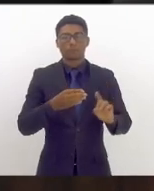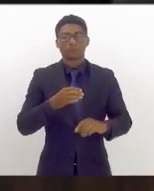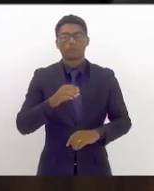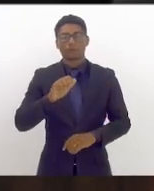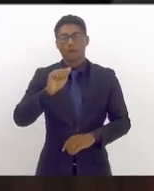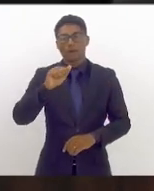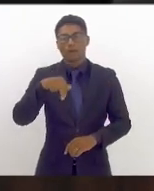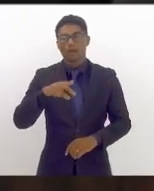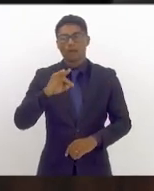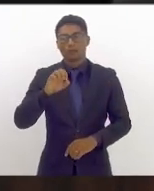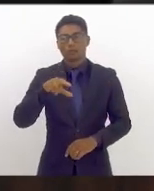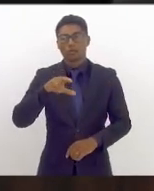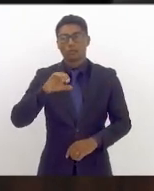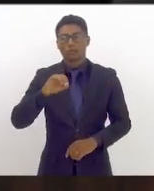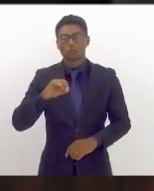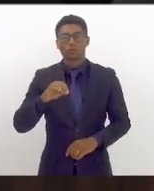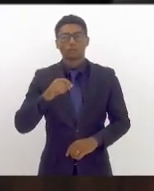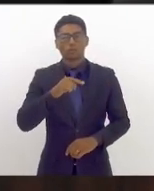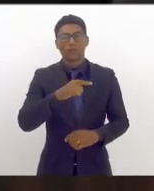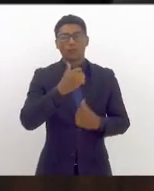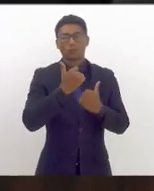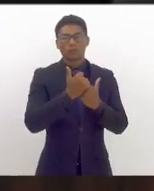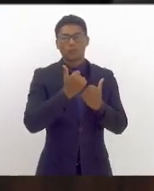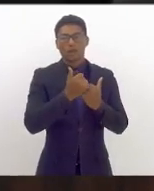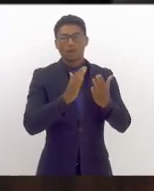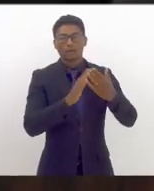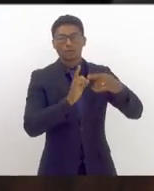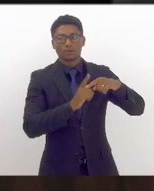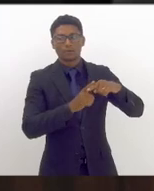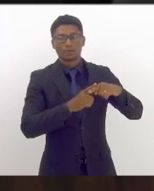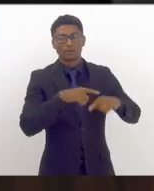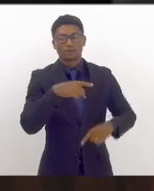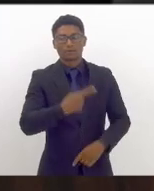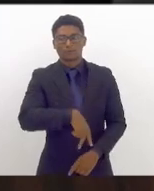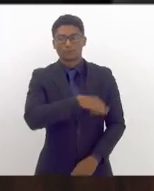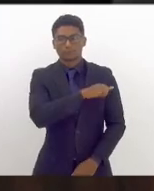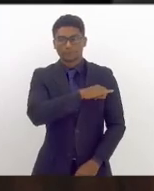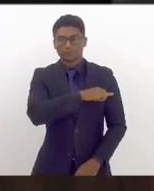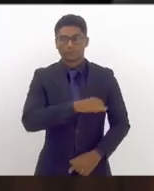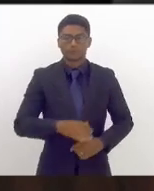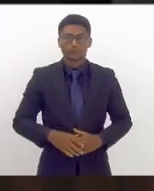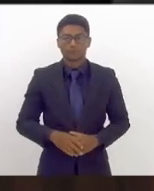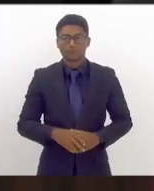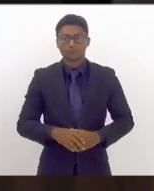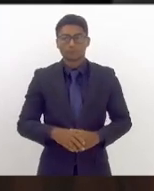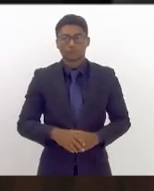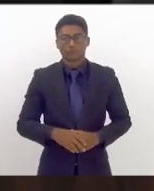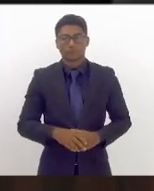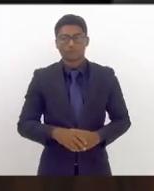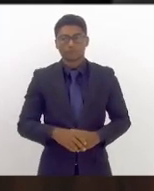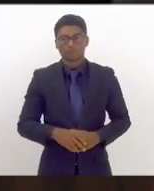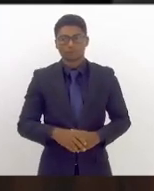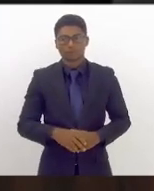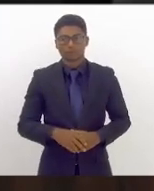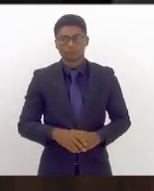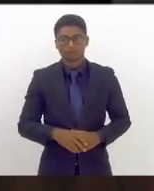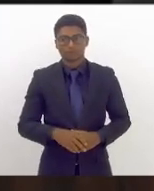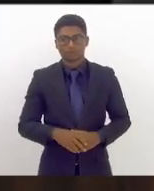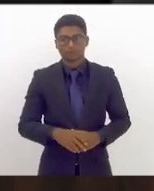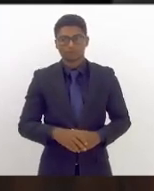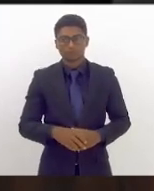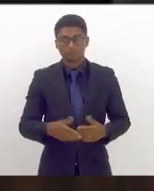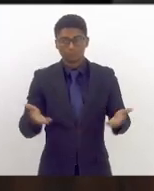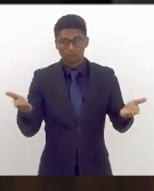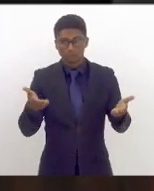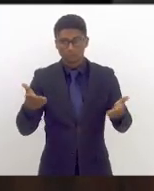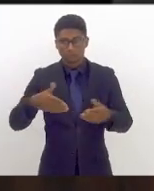Ferreira Bispo auxiliar da arquidiocese de São Sebastião do Rio de Janeiro parecida comissão de normas favoráveis eu vou botar para